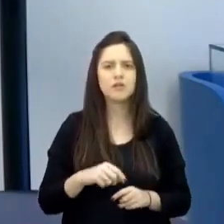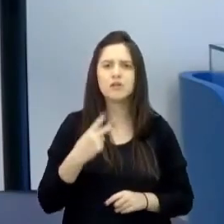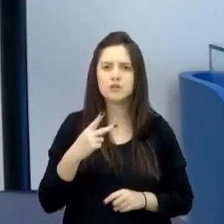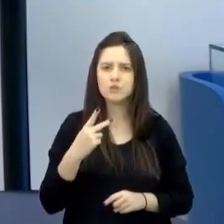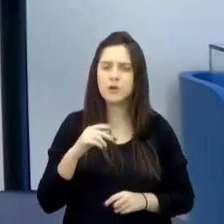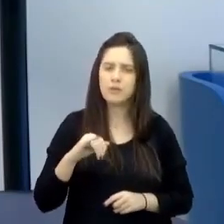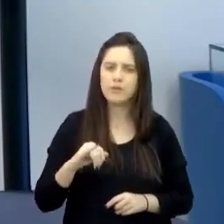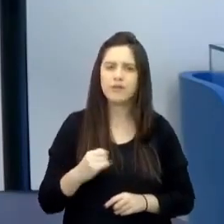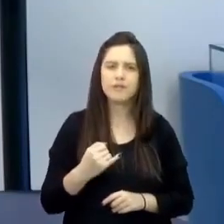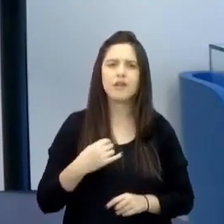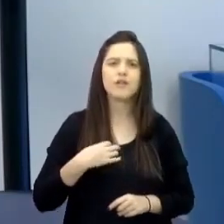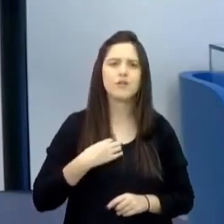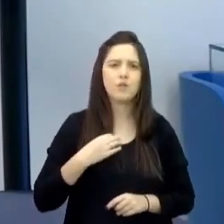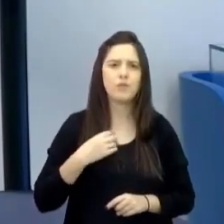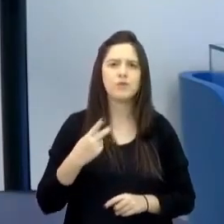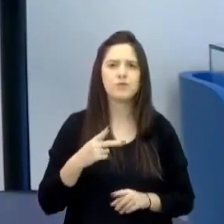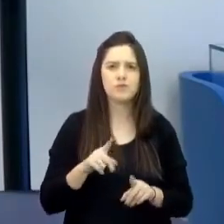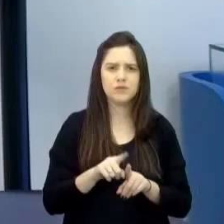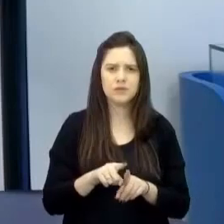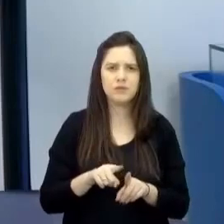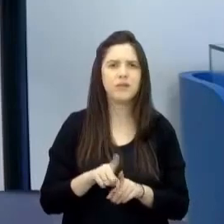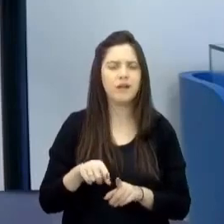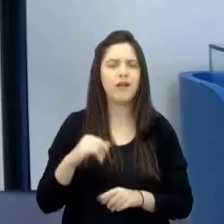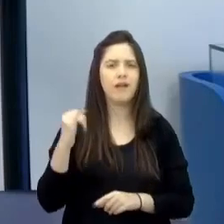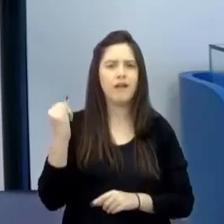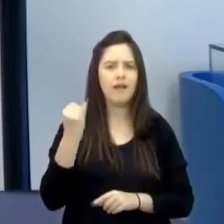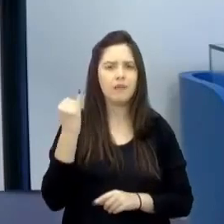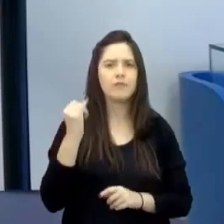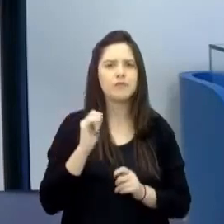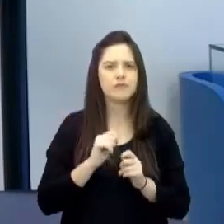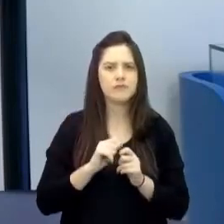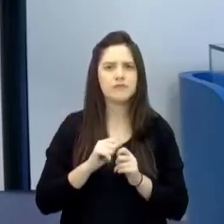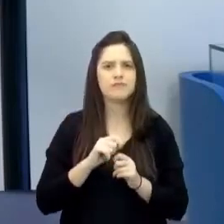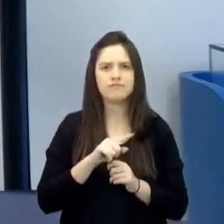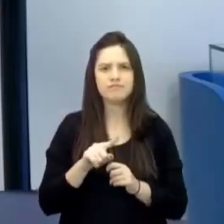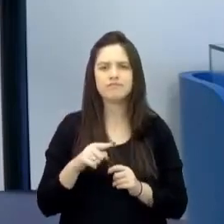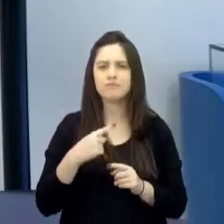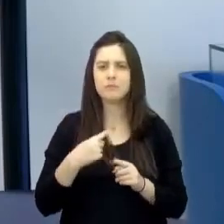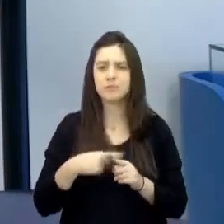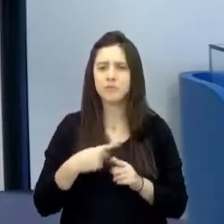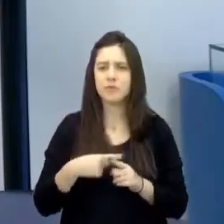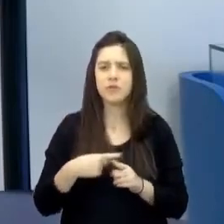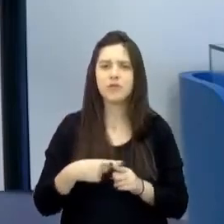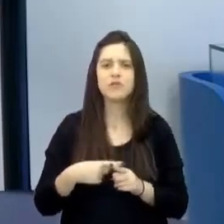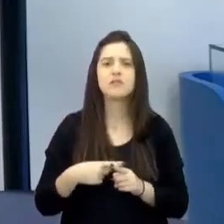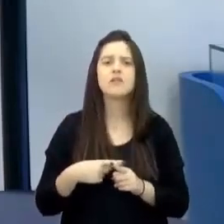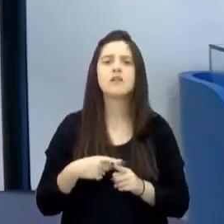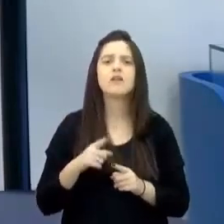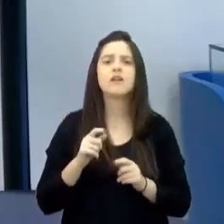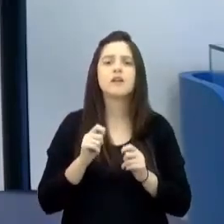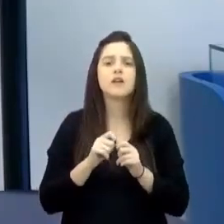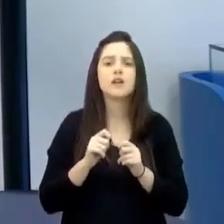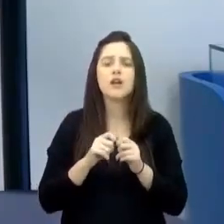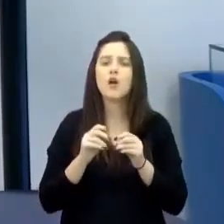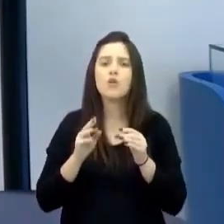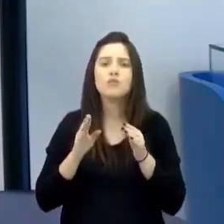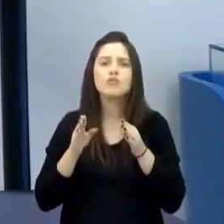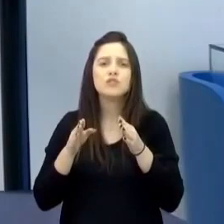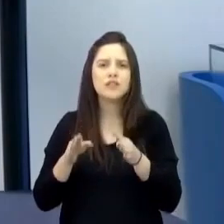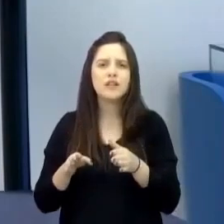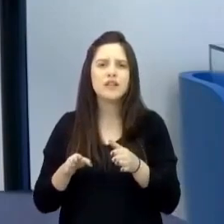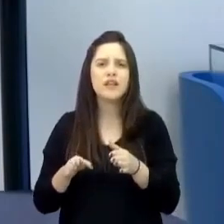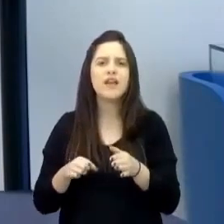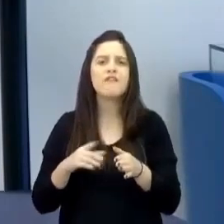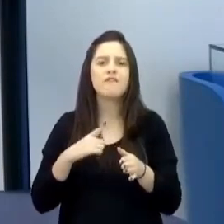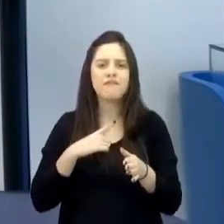roupas. Isso aí é uma coisa muito importante a gente observar, porque aquilo que você faz individualmente, ele